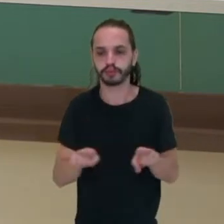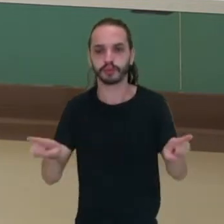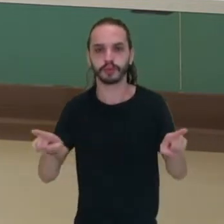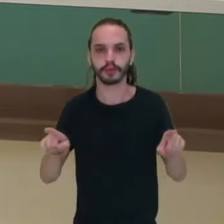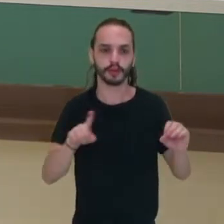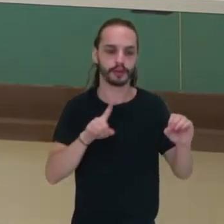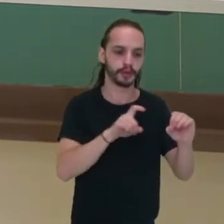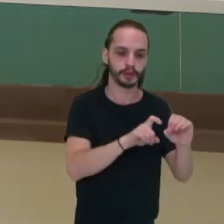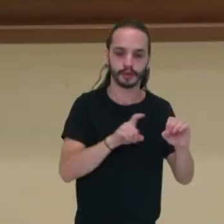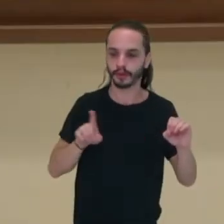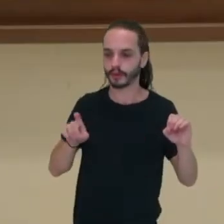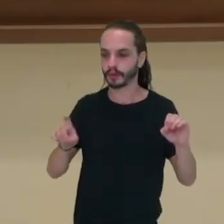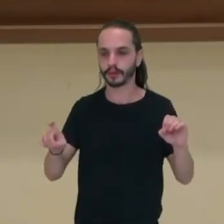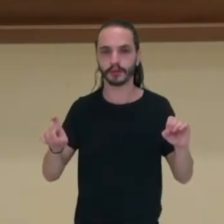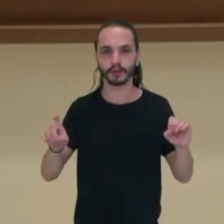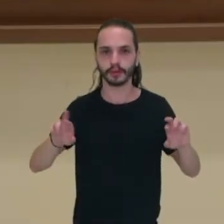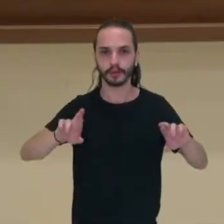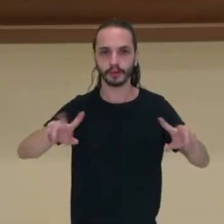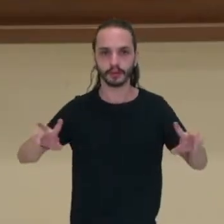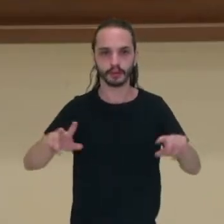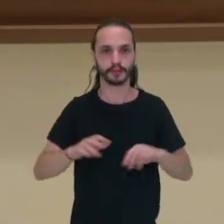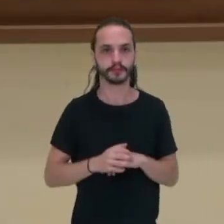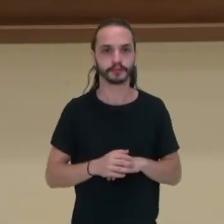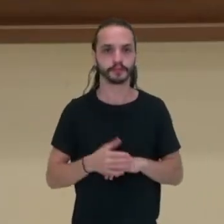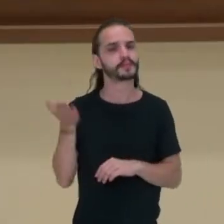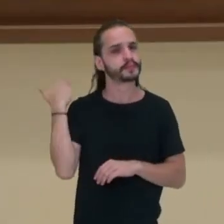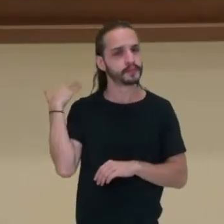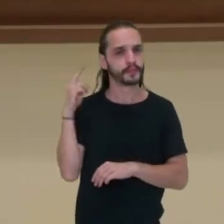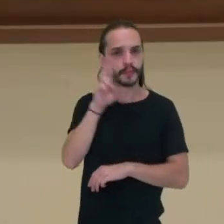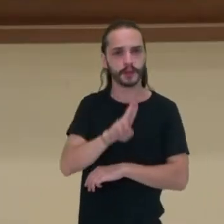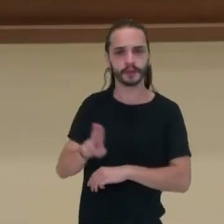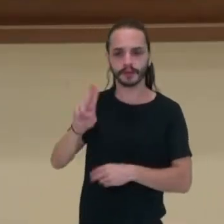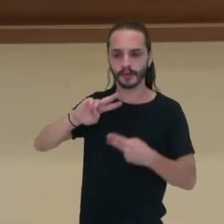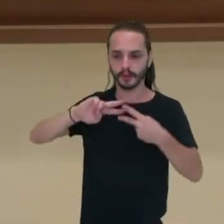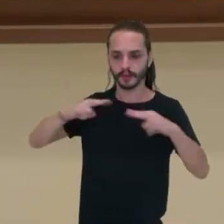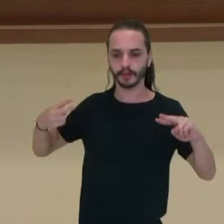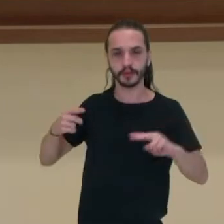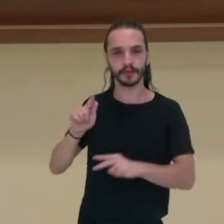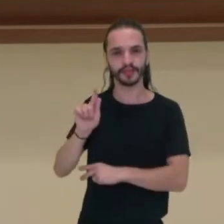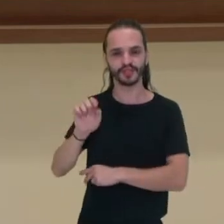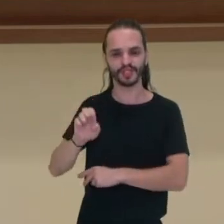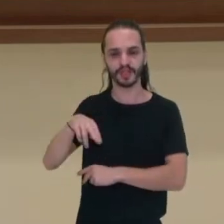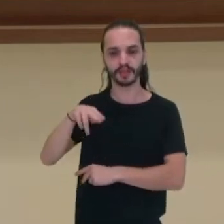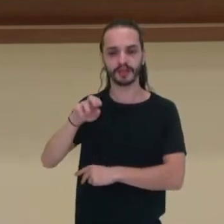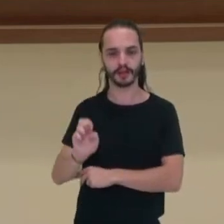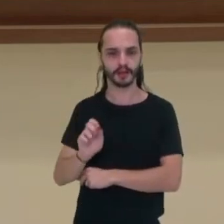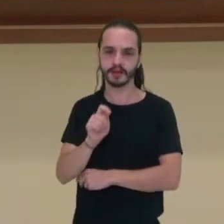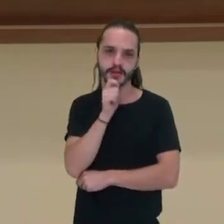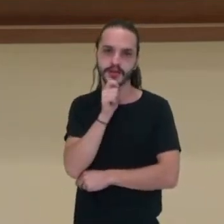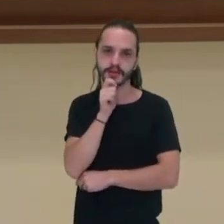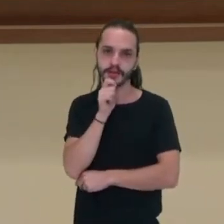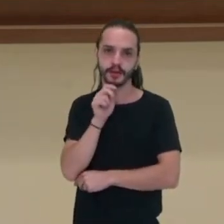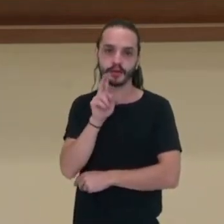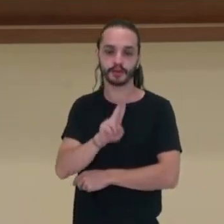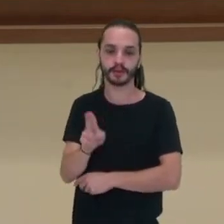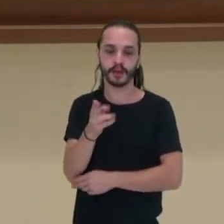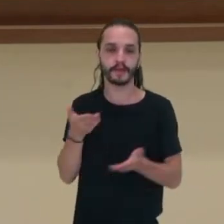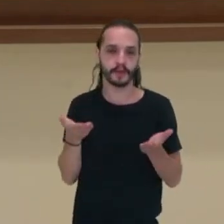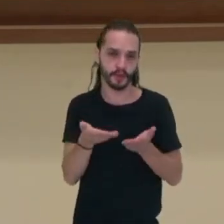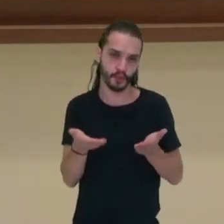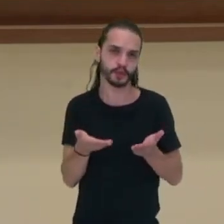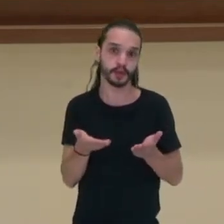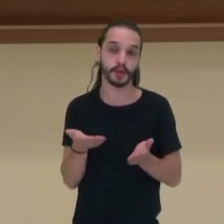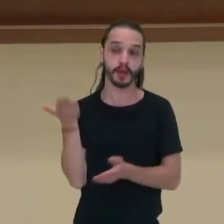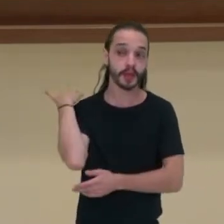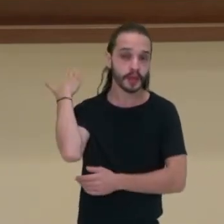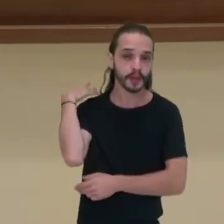puro. Mendel não utilizava a palavra gene, né? Gene é uma palavra utilizada hoje. Ele chamava de fatores, algum